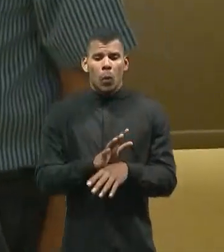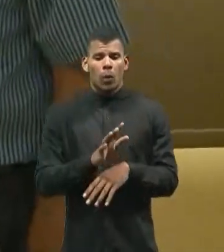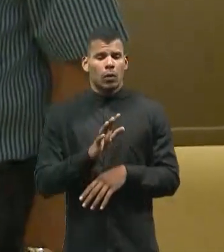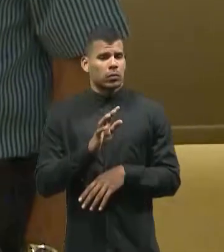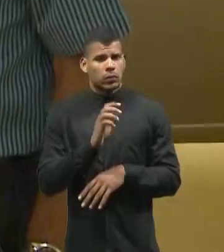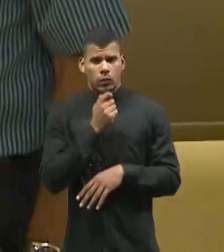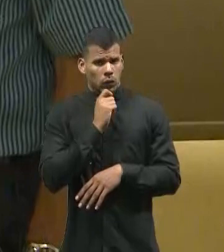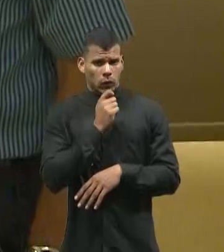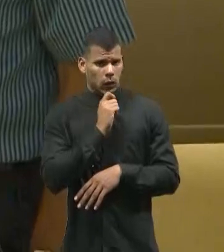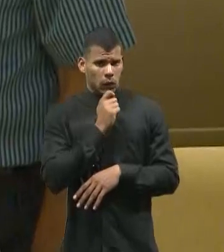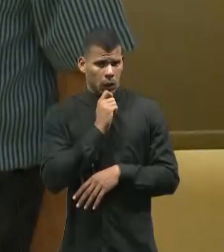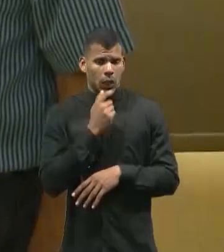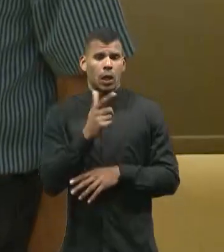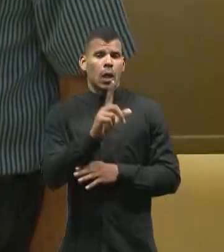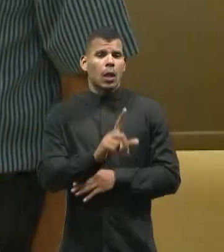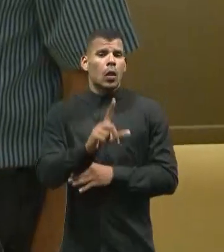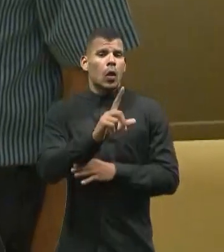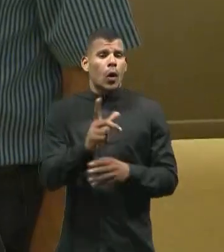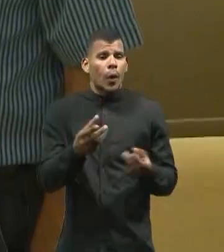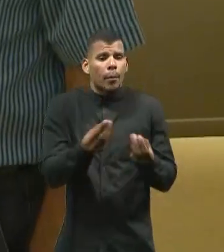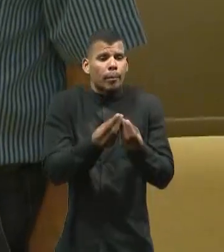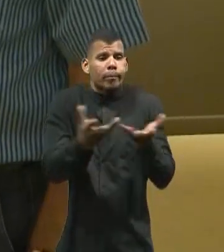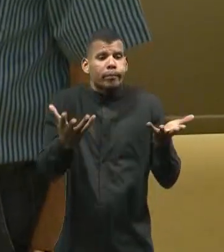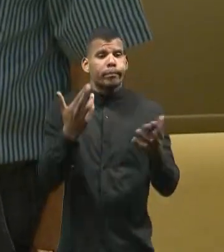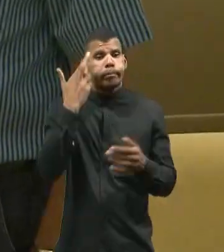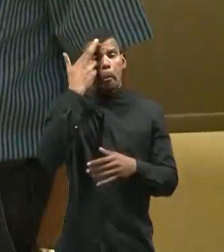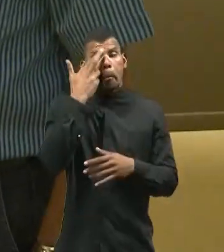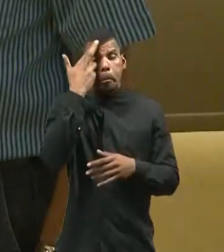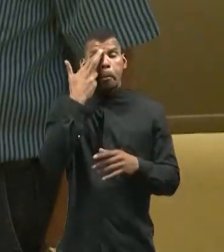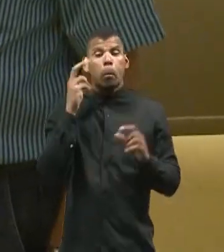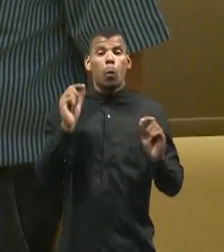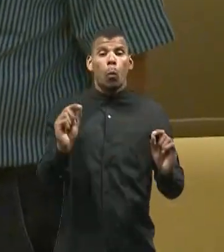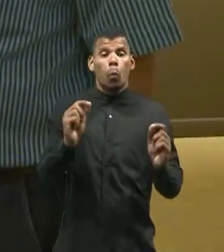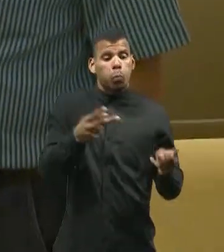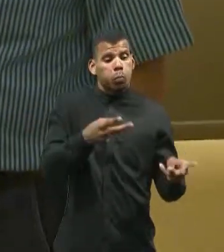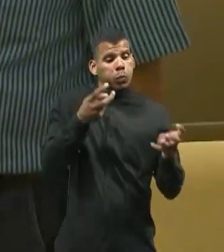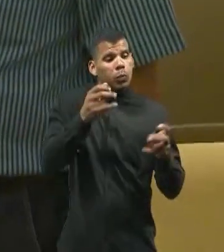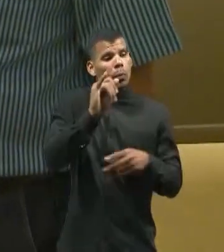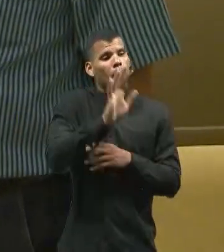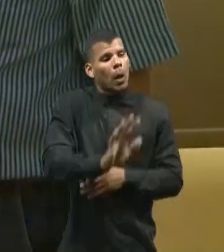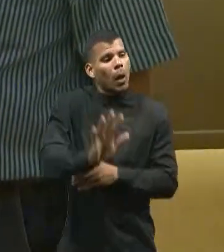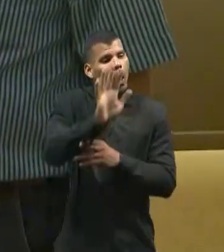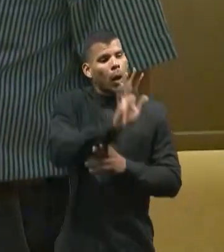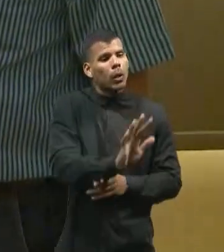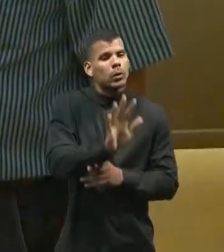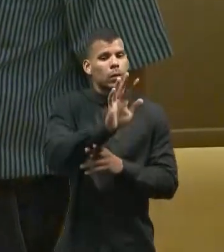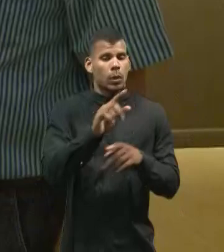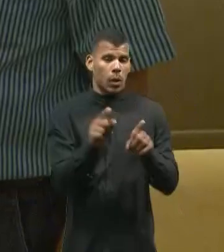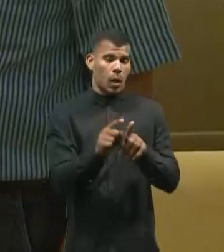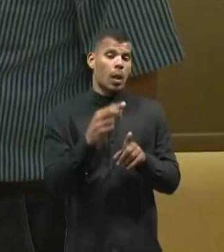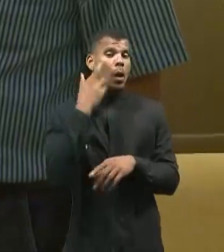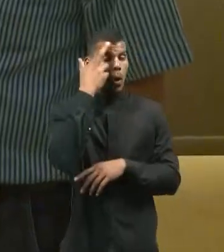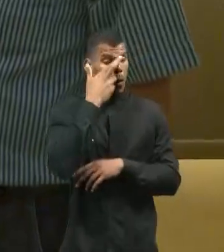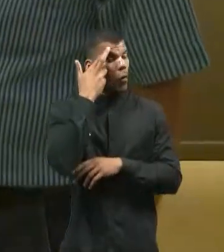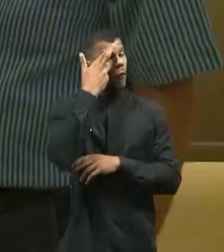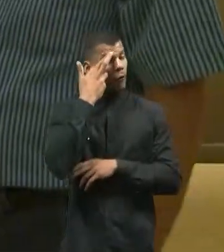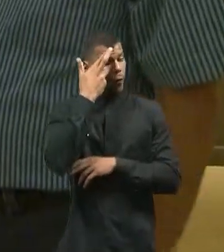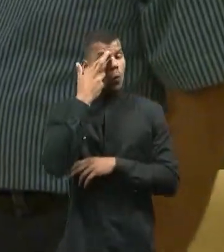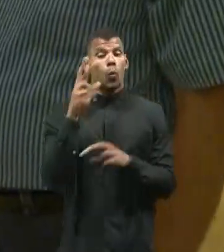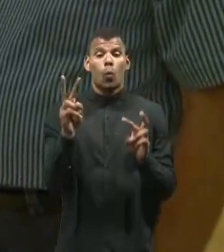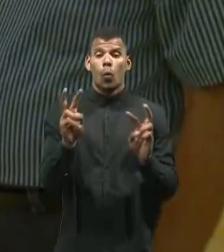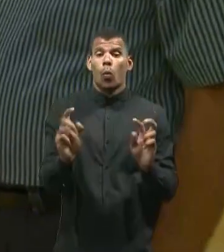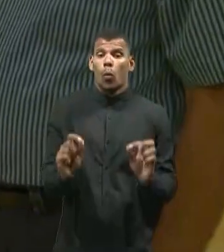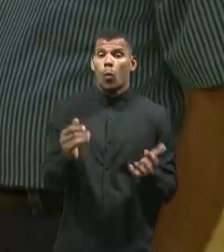literários que levam para a reflexão. Uma reflexão do ponto de vista da imagem e uma reflexão, sobretudo, do que